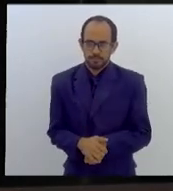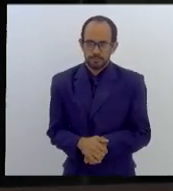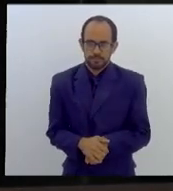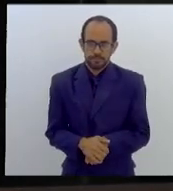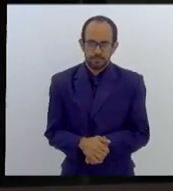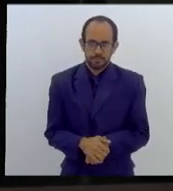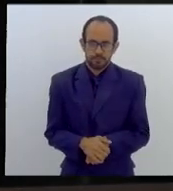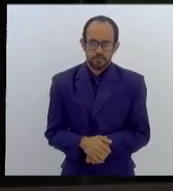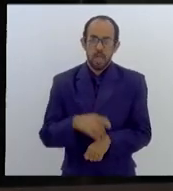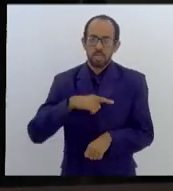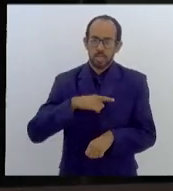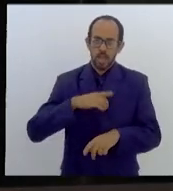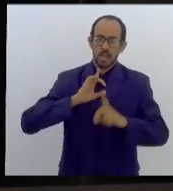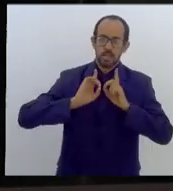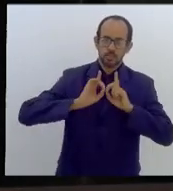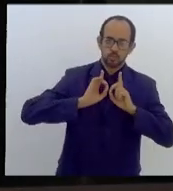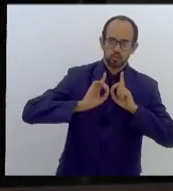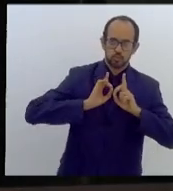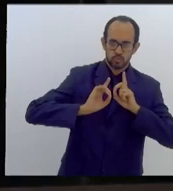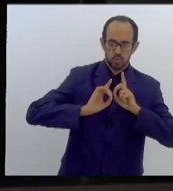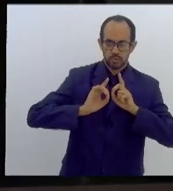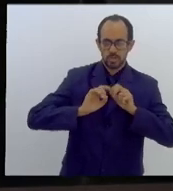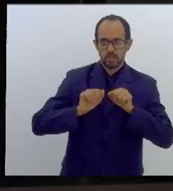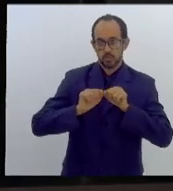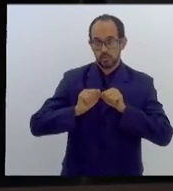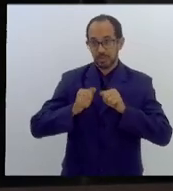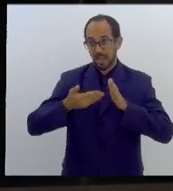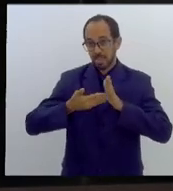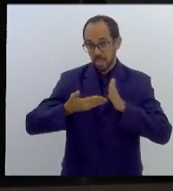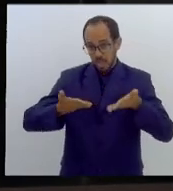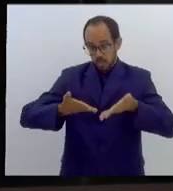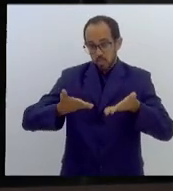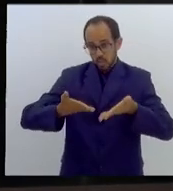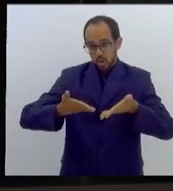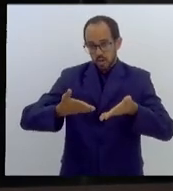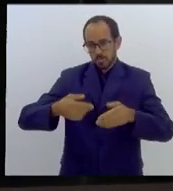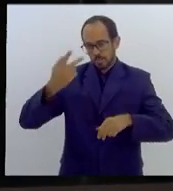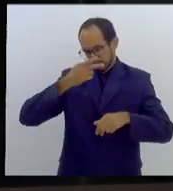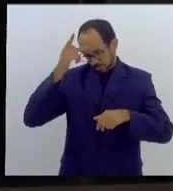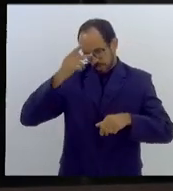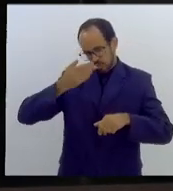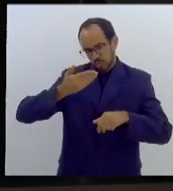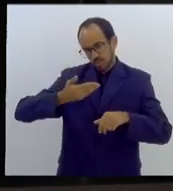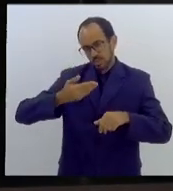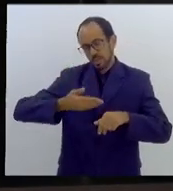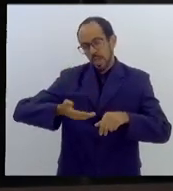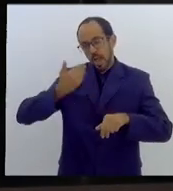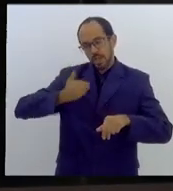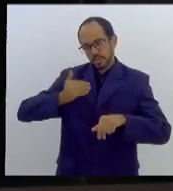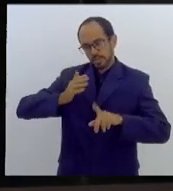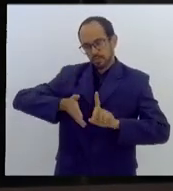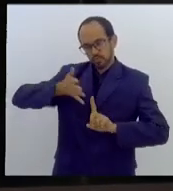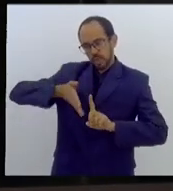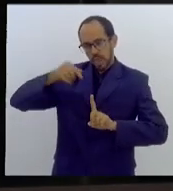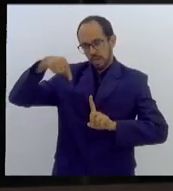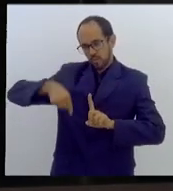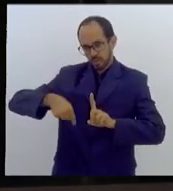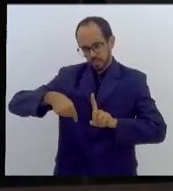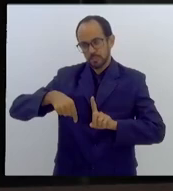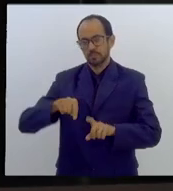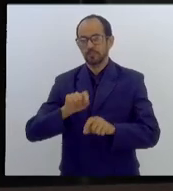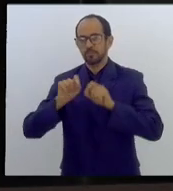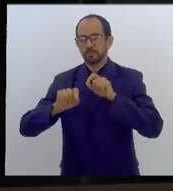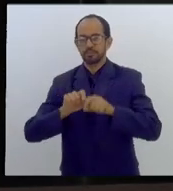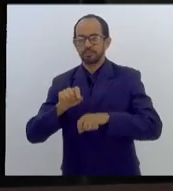as discussões feitas até agora pelas pessoas que me antecederam aqui nesta tribuna